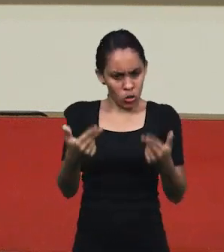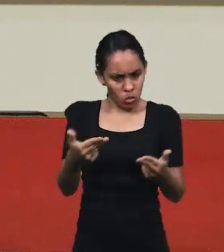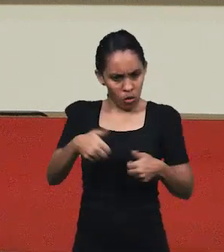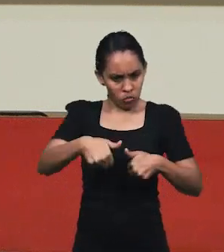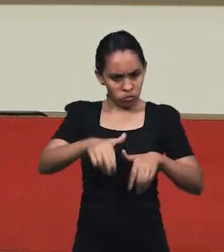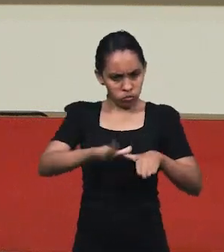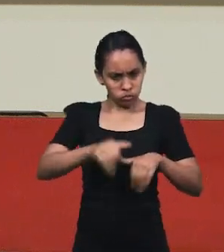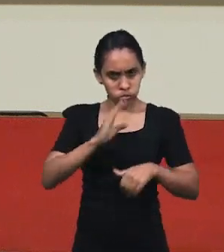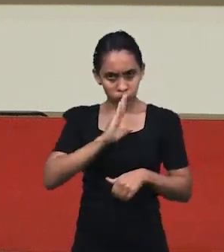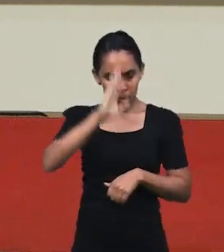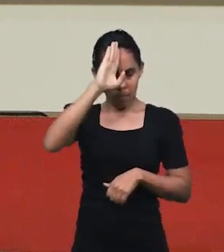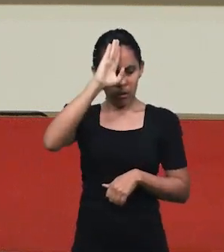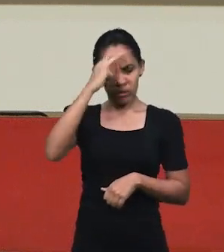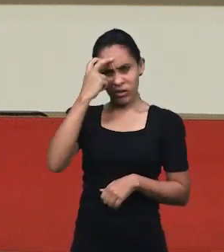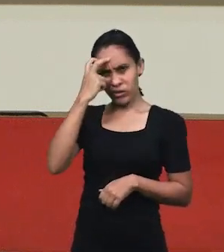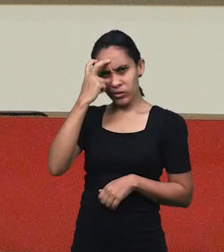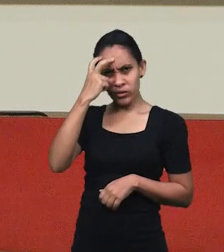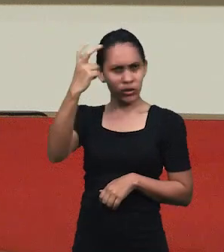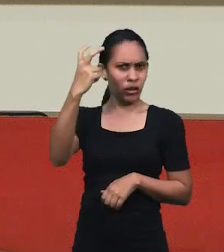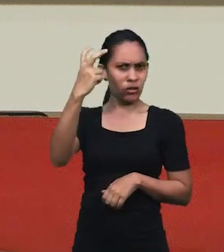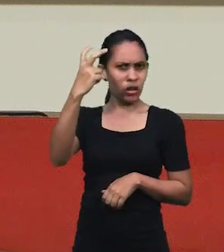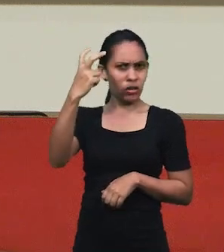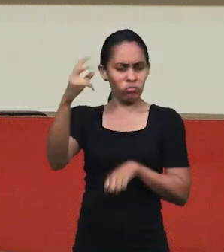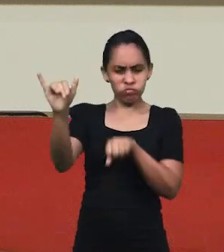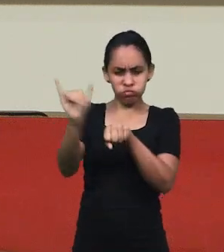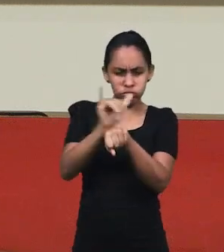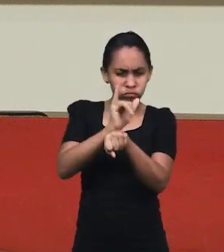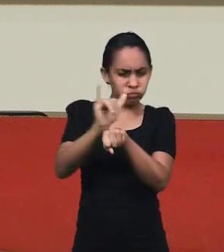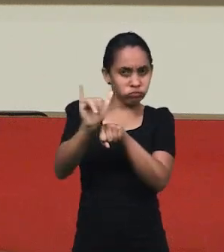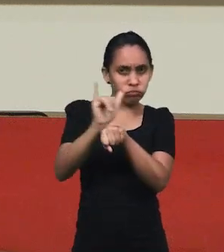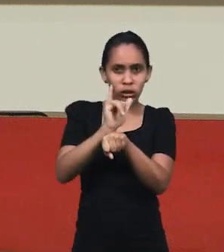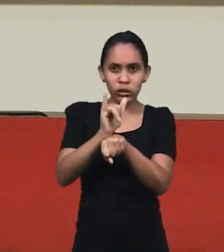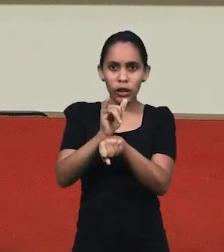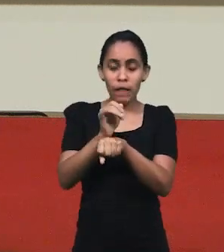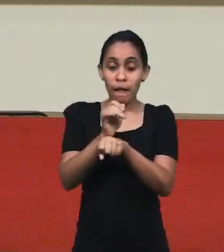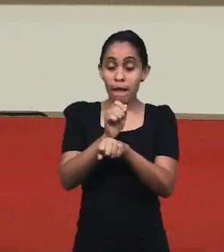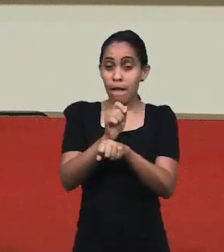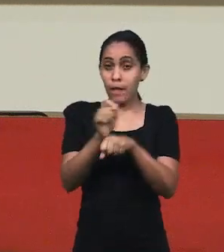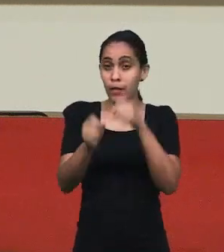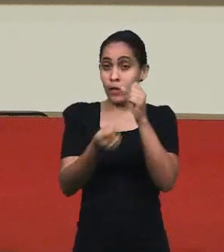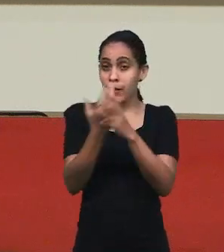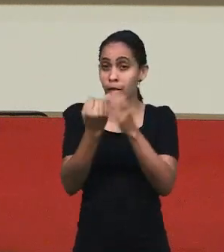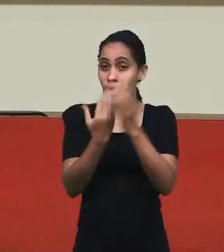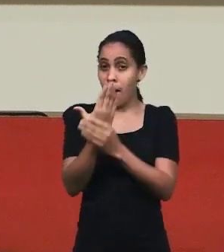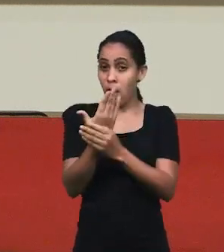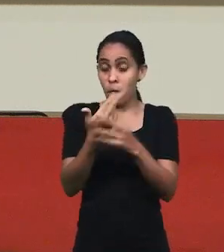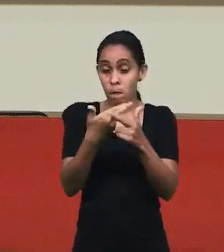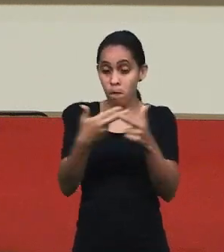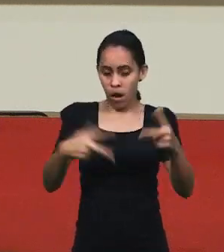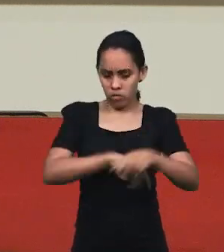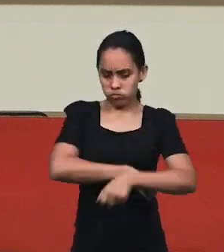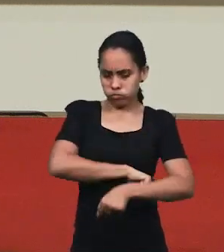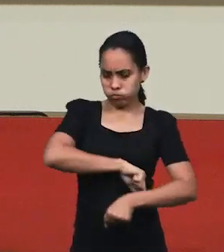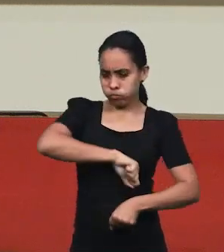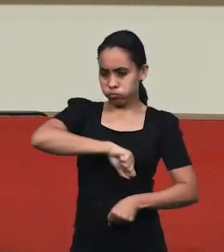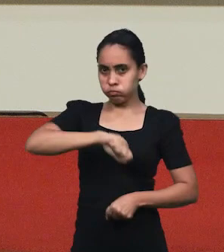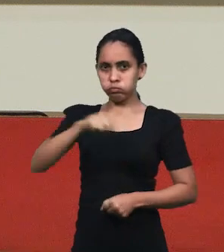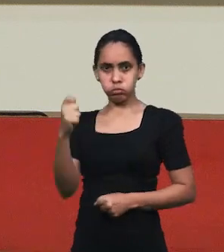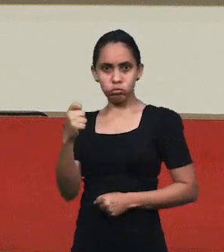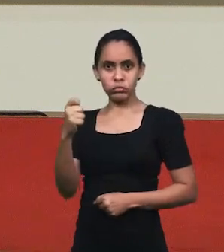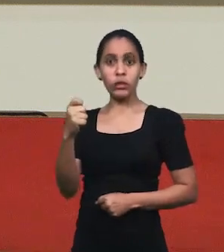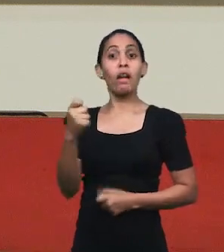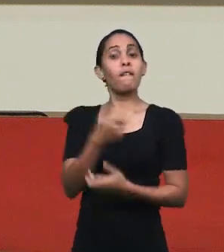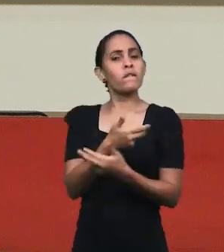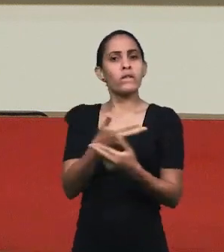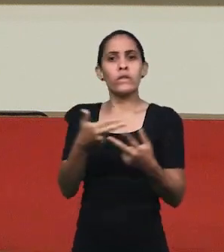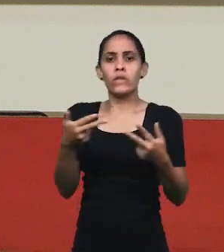romano. Um exército inteligente em criar armas para a época. Várias armas foram criadas para aquela época, pelo Império